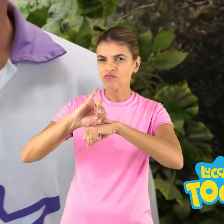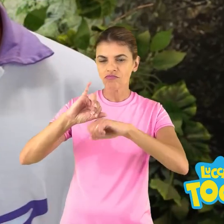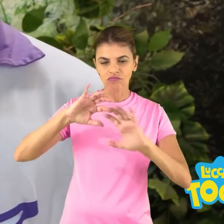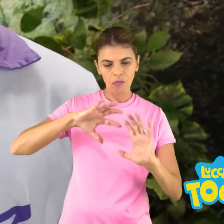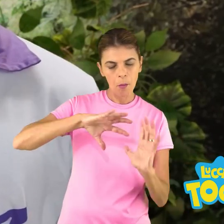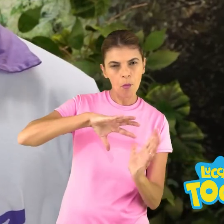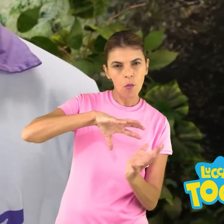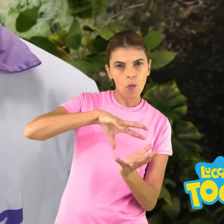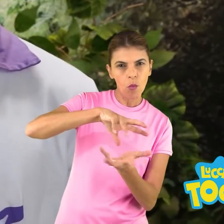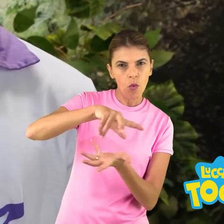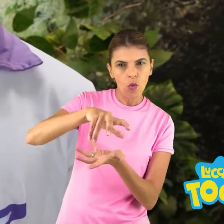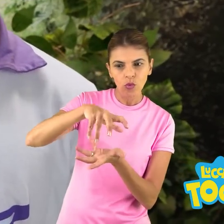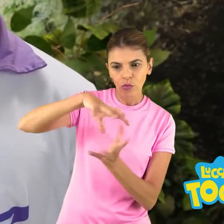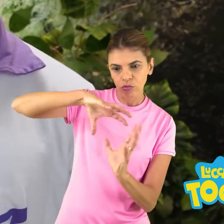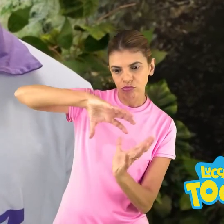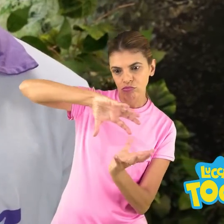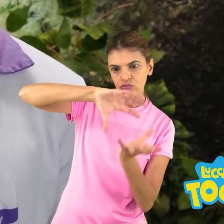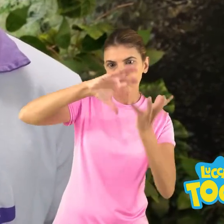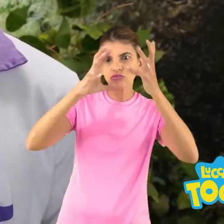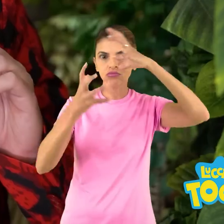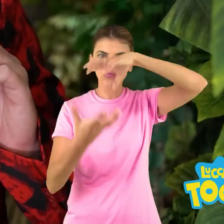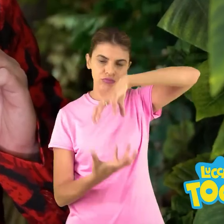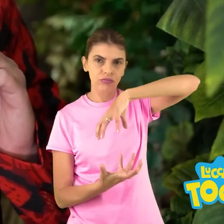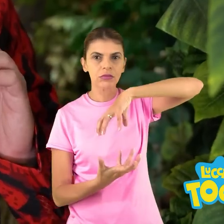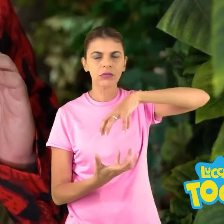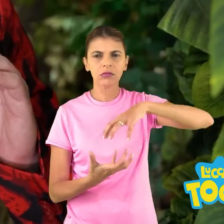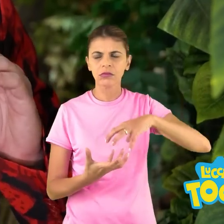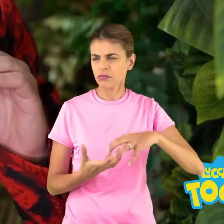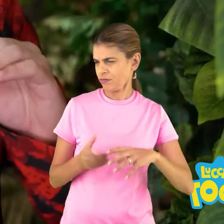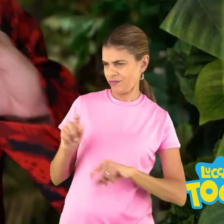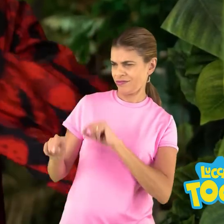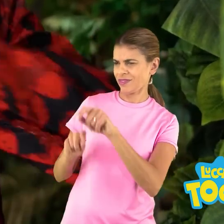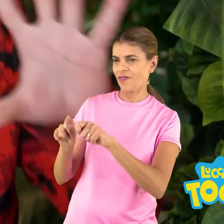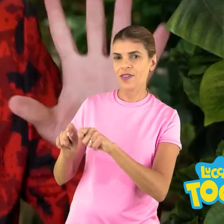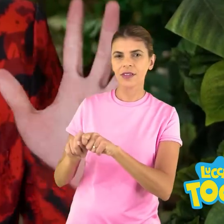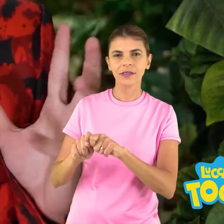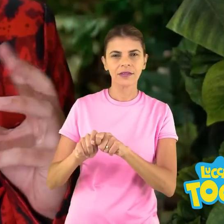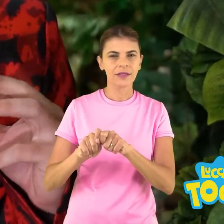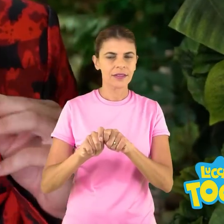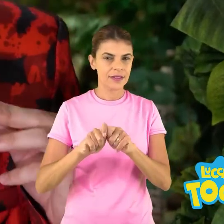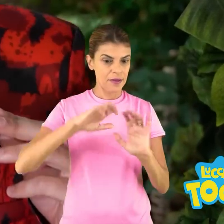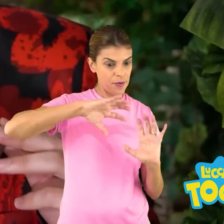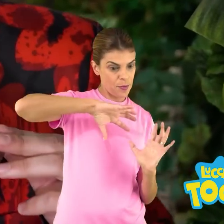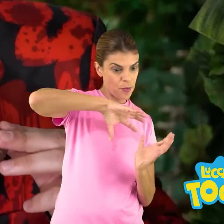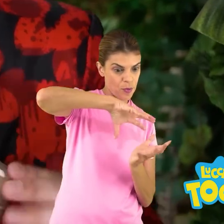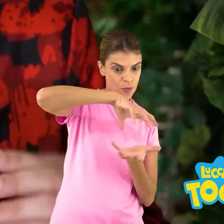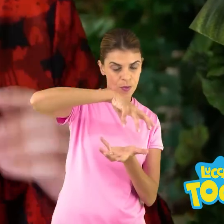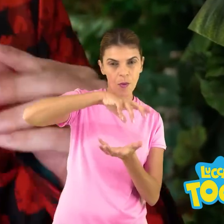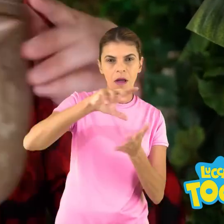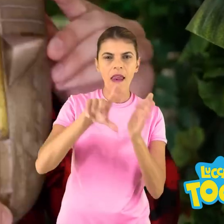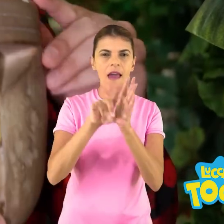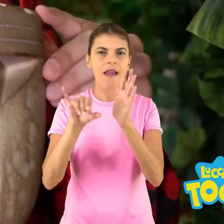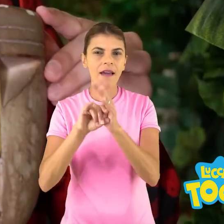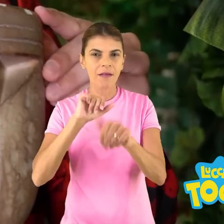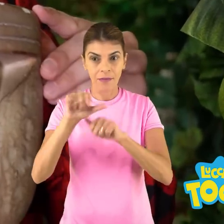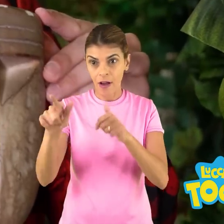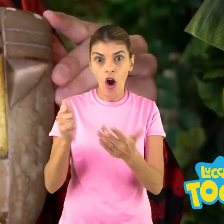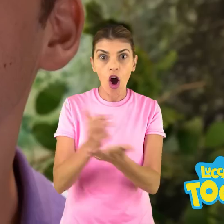Objeto do mundo reverso? O que isso faz? Ele consegue mudar as leis do universo. Você quer